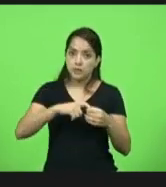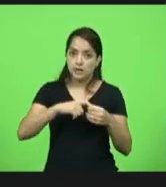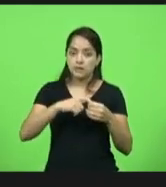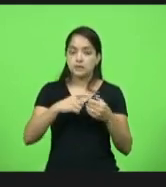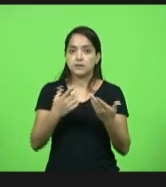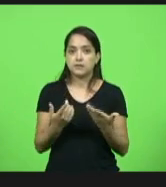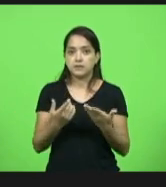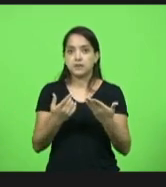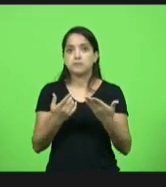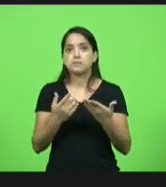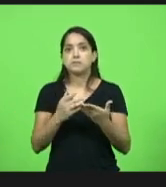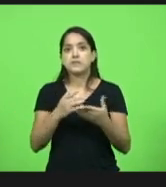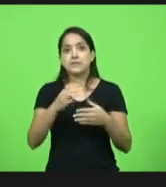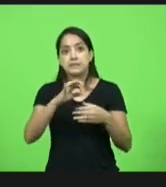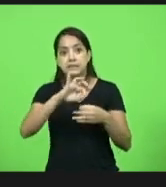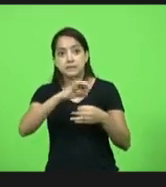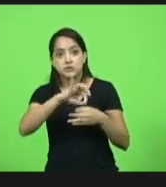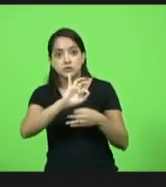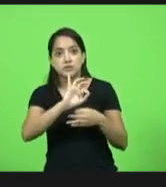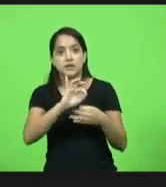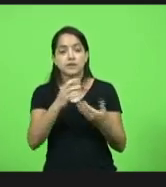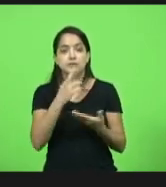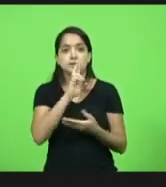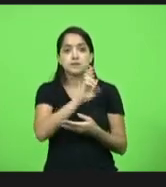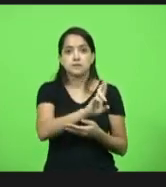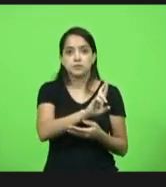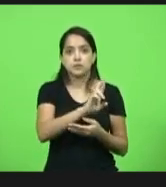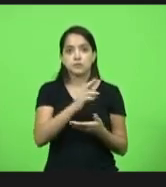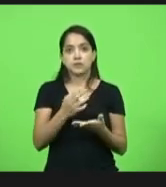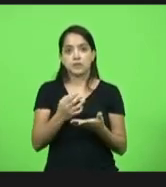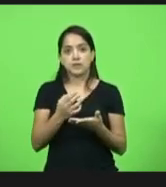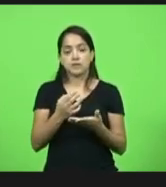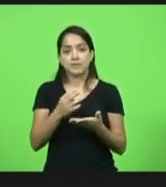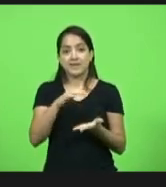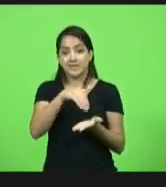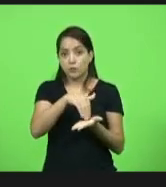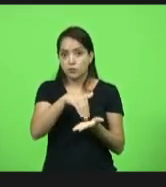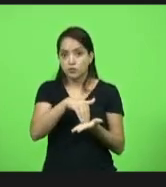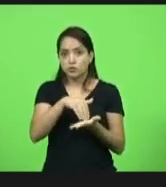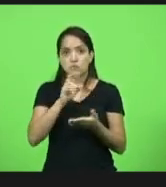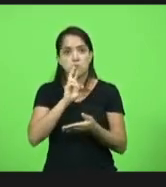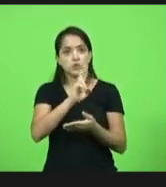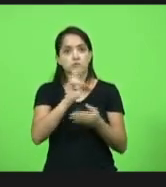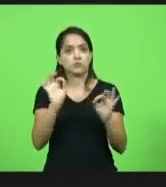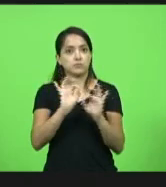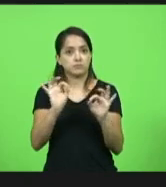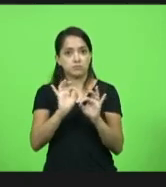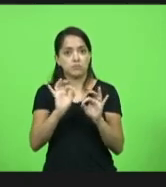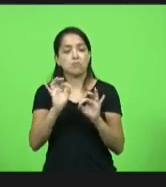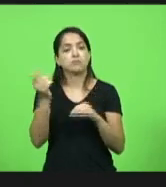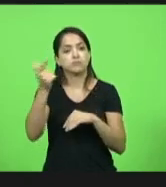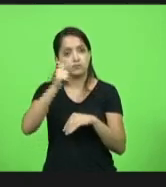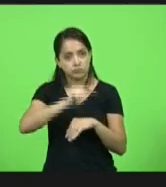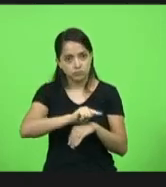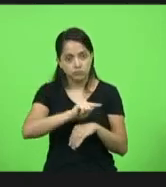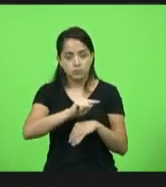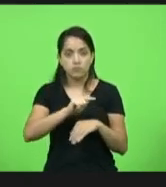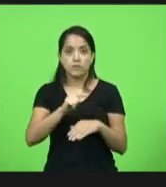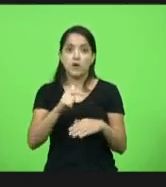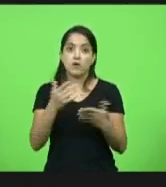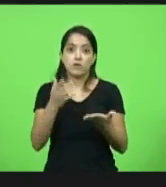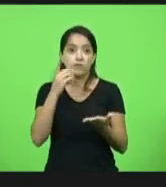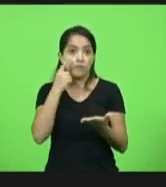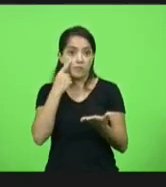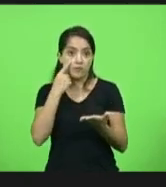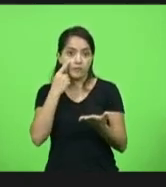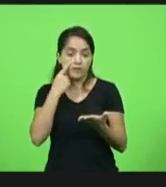resolverem responder. Porque na primeira vez que foi, não, ninguém quis responder. Agora foi de novo, vamos ver se alguém